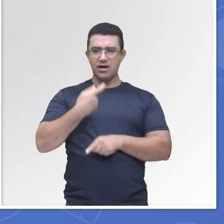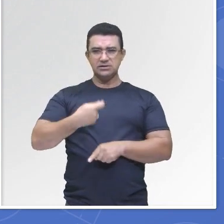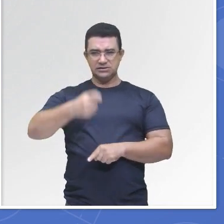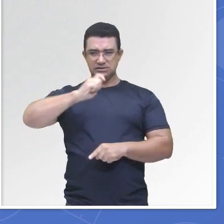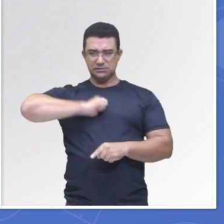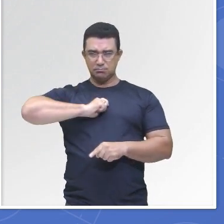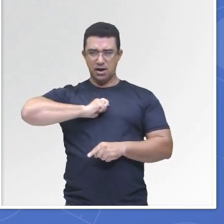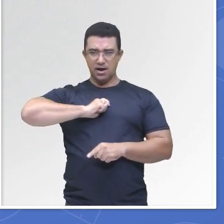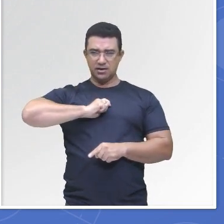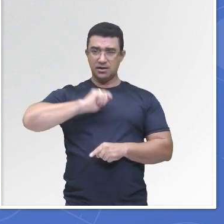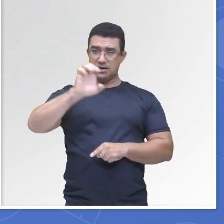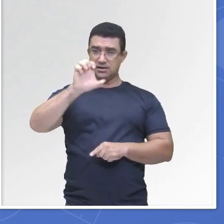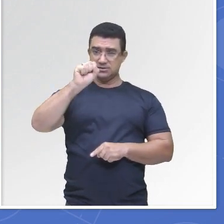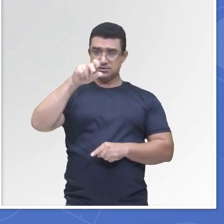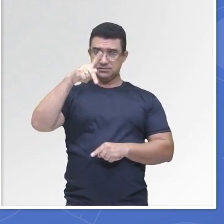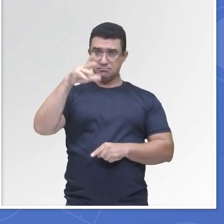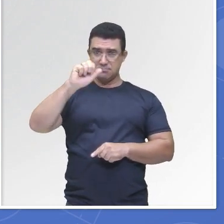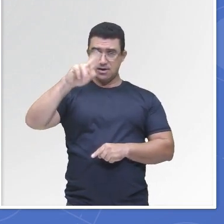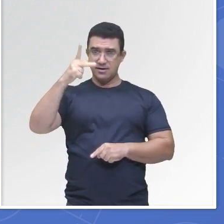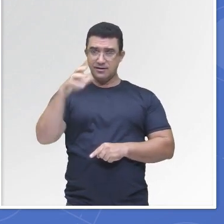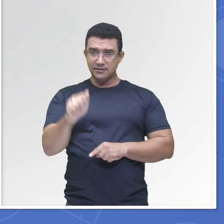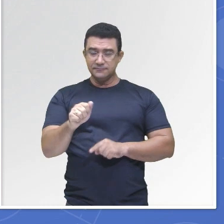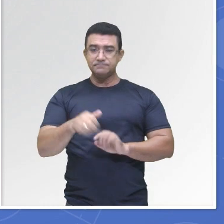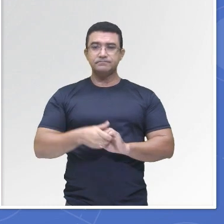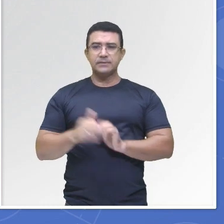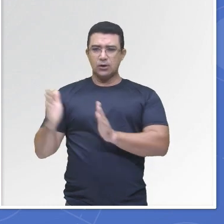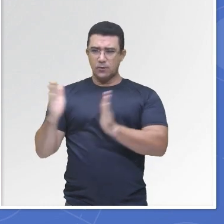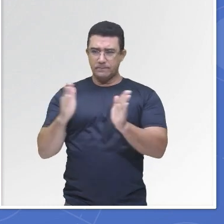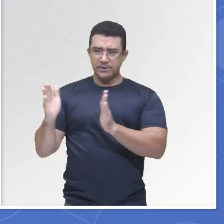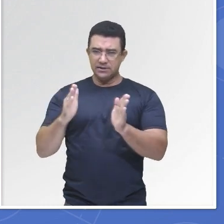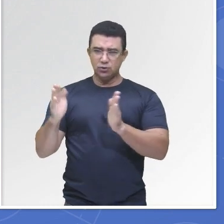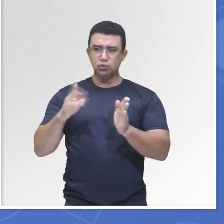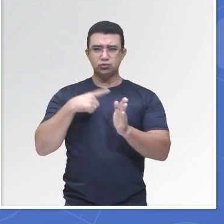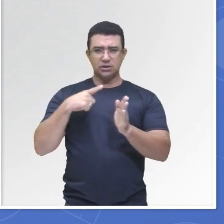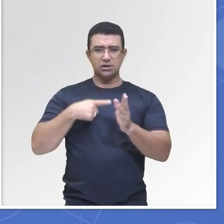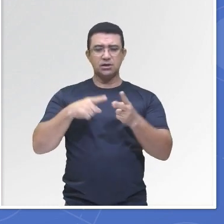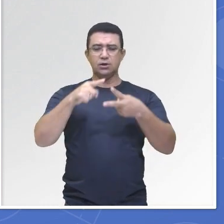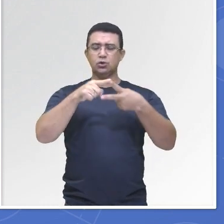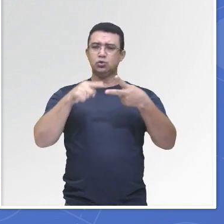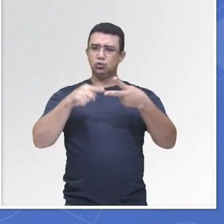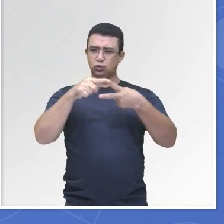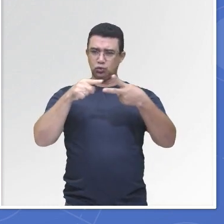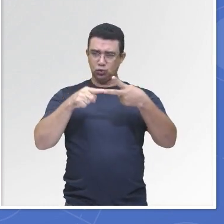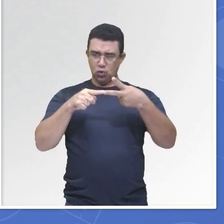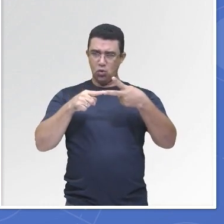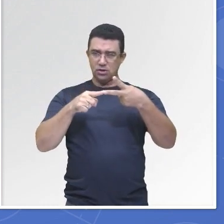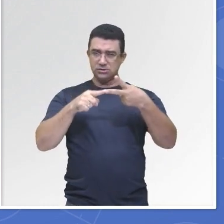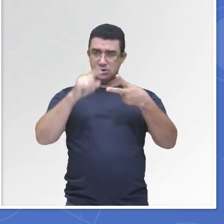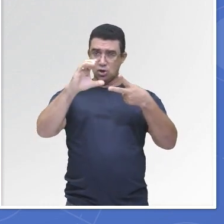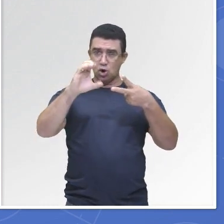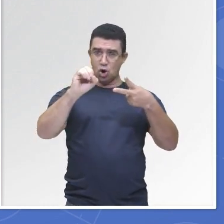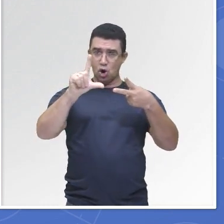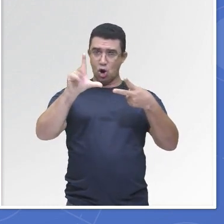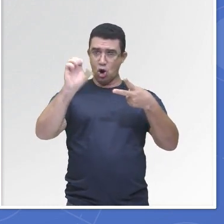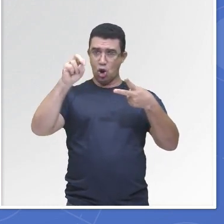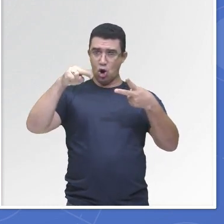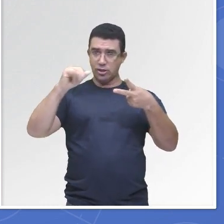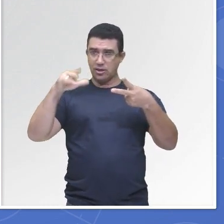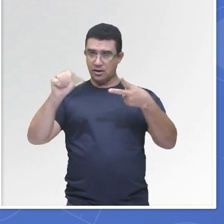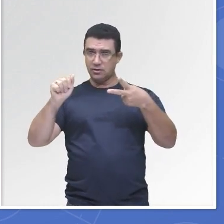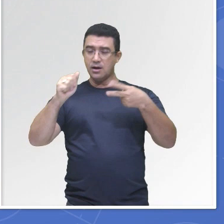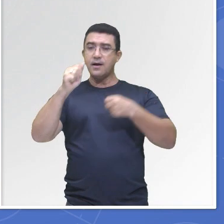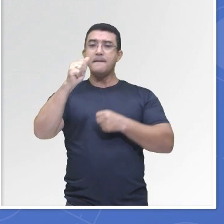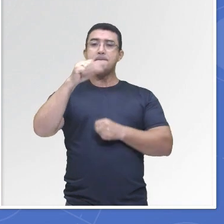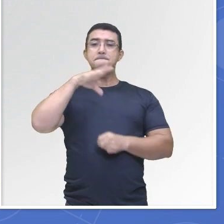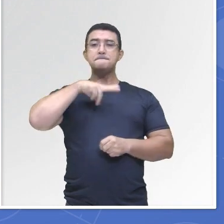né? Então, durante esse período, a gente vai ver que se definem duas colônias portuguesas na América, né? O Brasil,